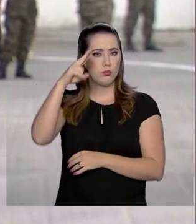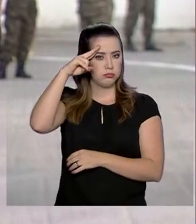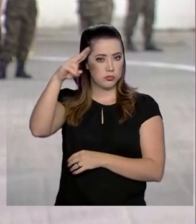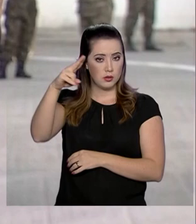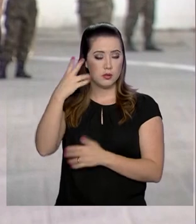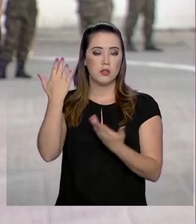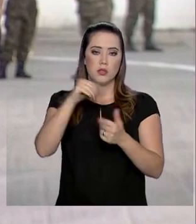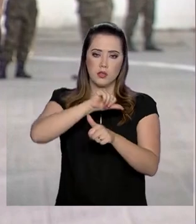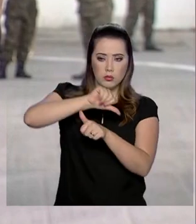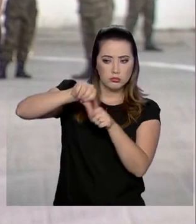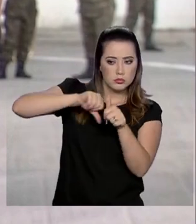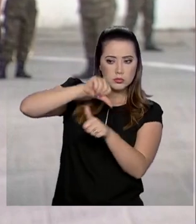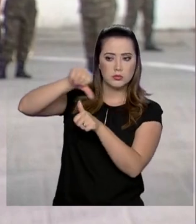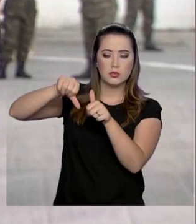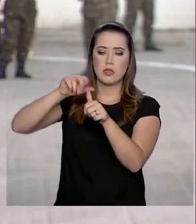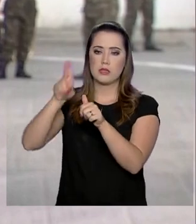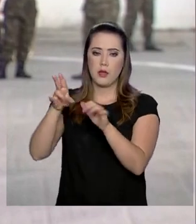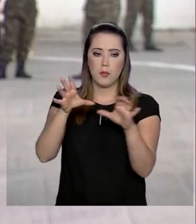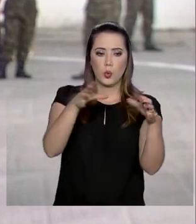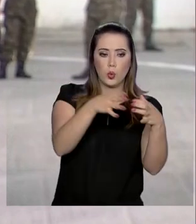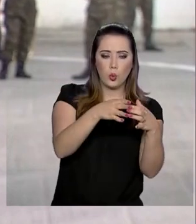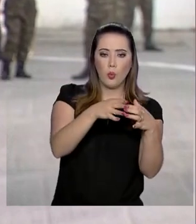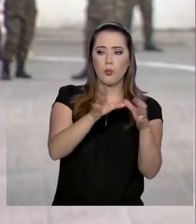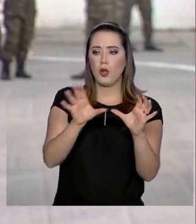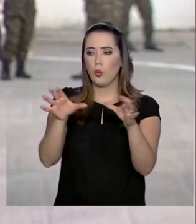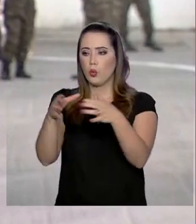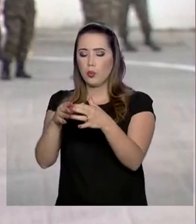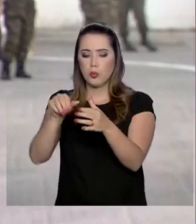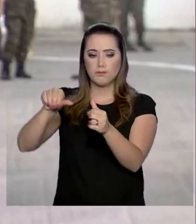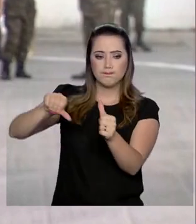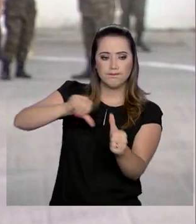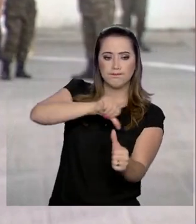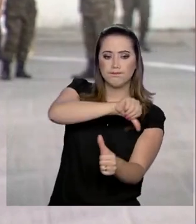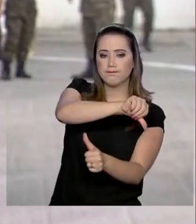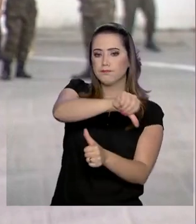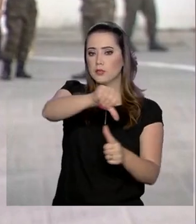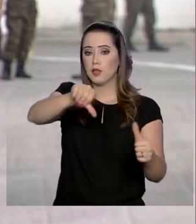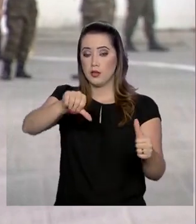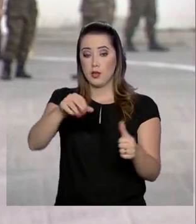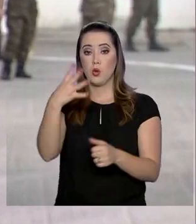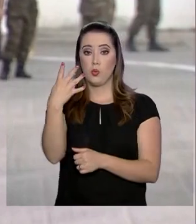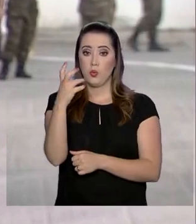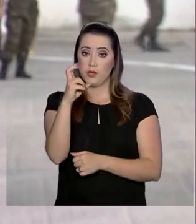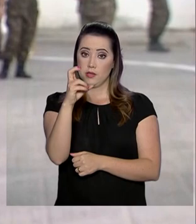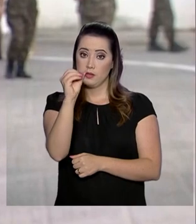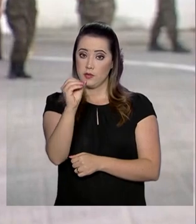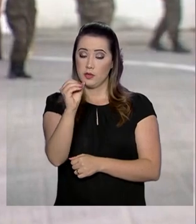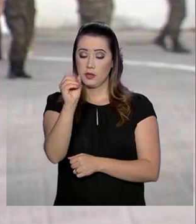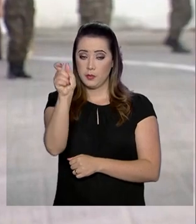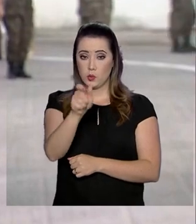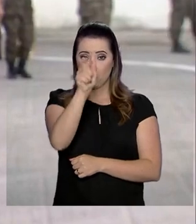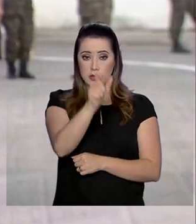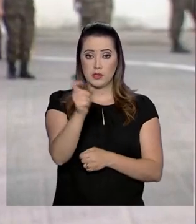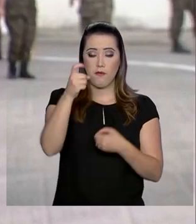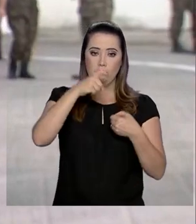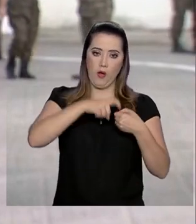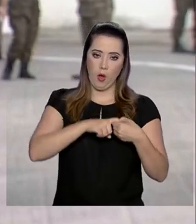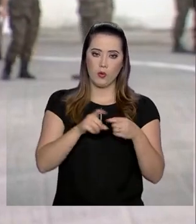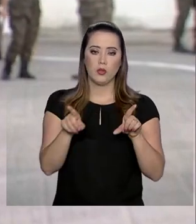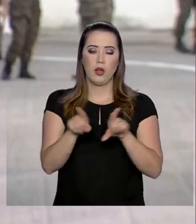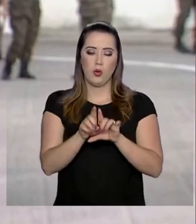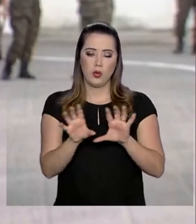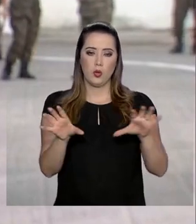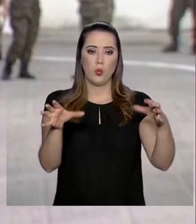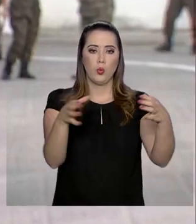os postos dos 450 soldados que começam a voltar aqui para o sudeste são os soldados do comando